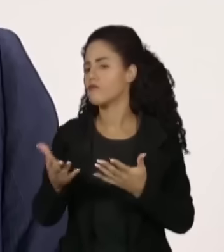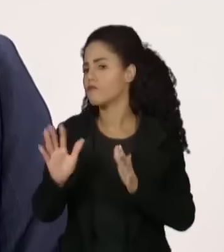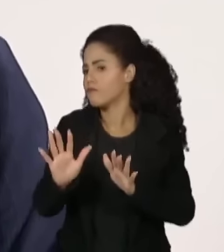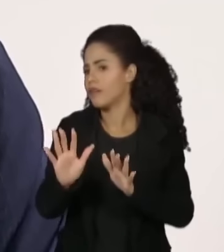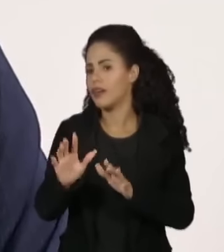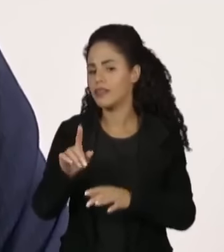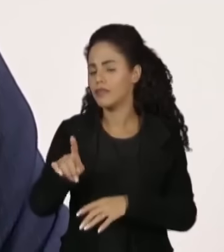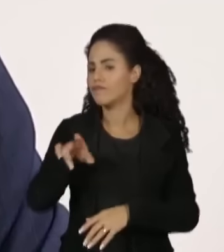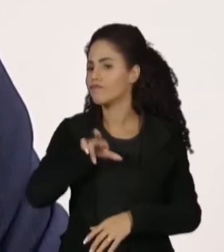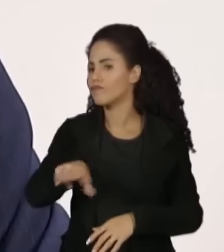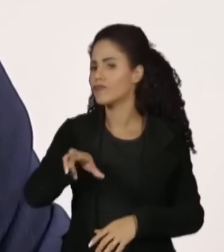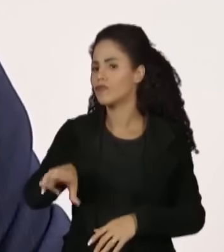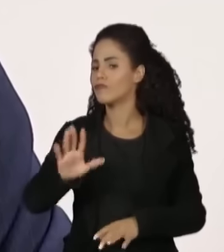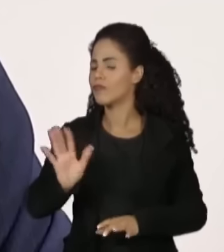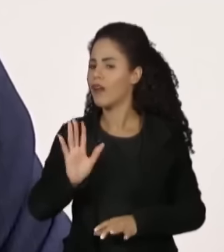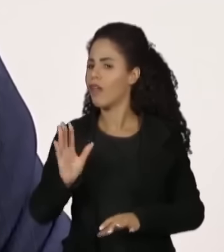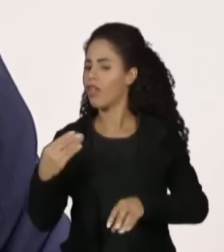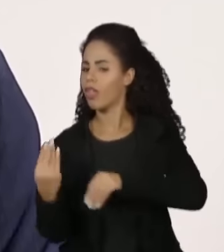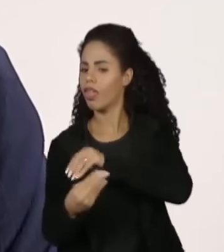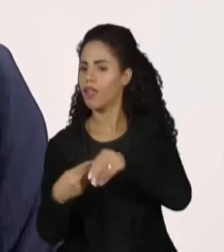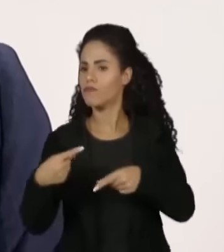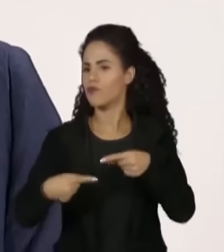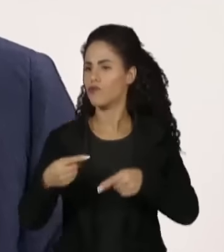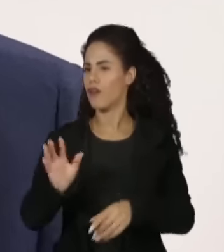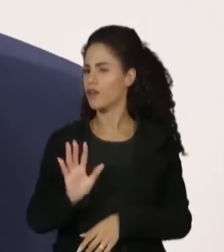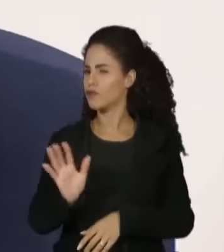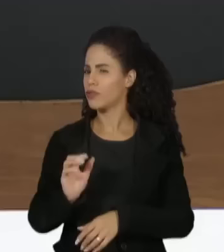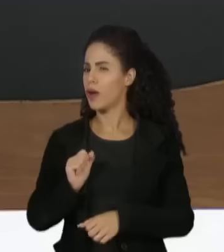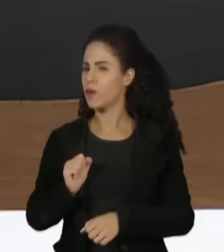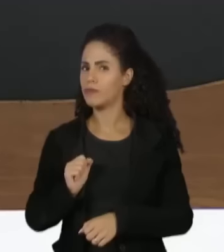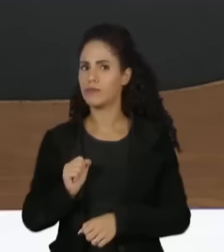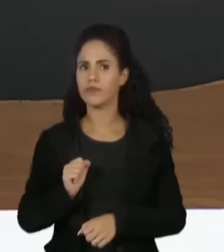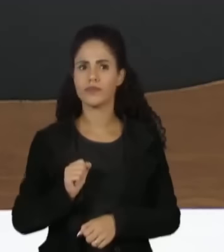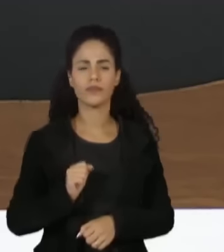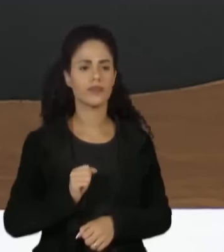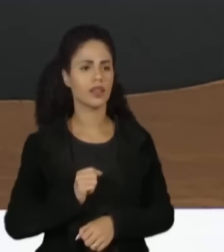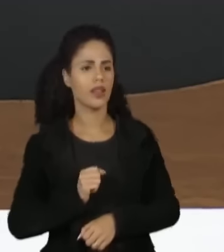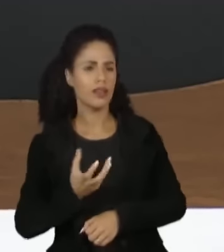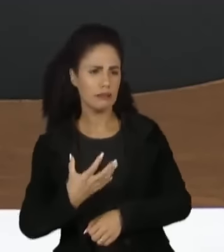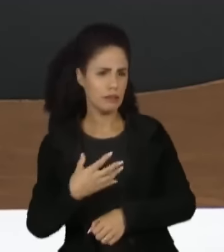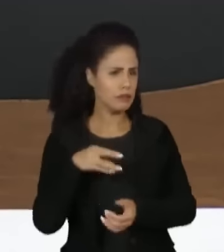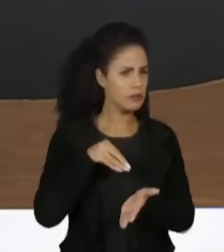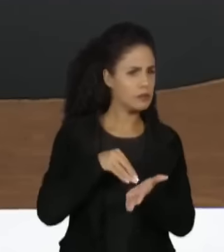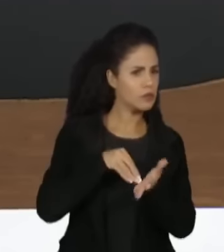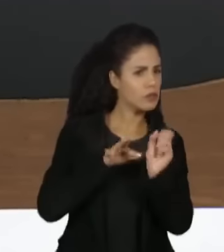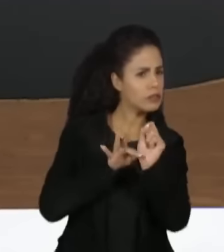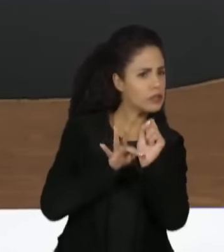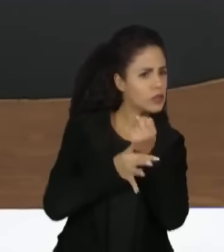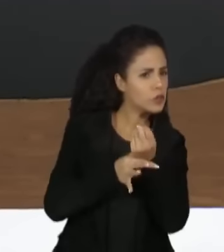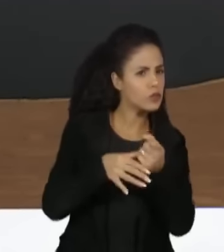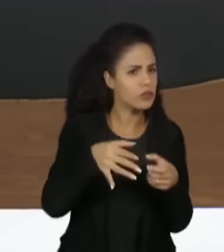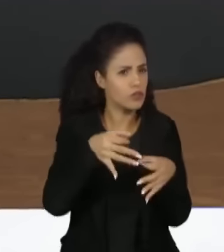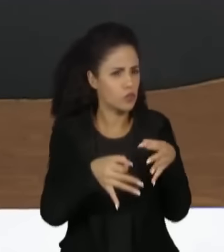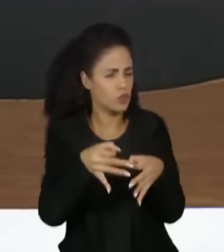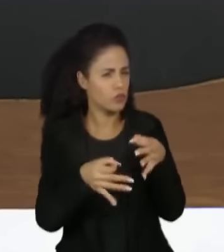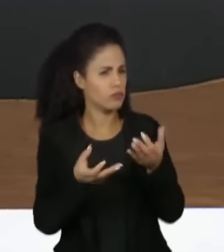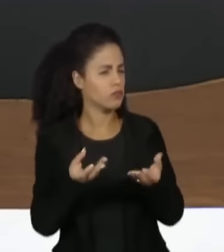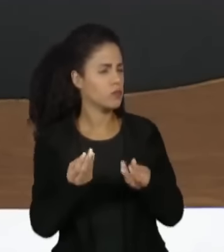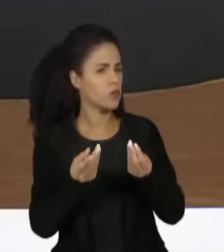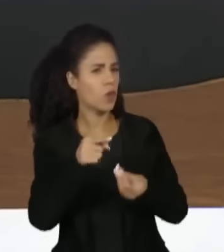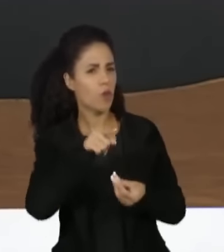exemplos, eu acho que são exemplos de exercício. E o senhor também não vê insegurança jurídica nessas mudanças